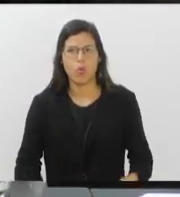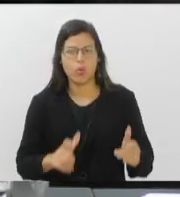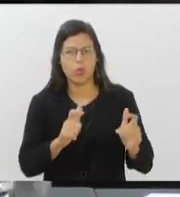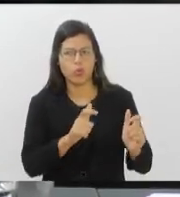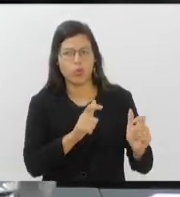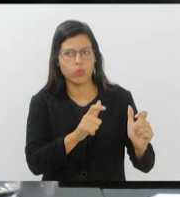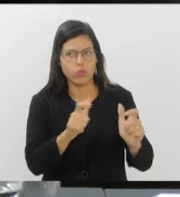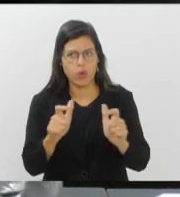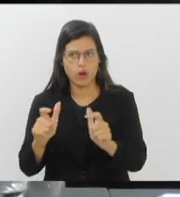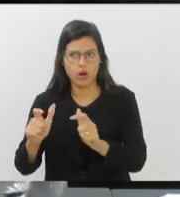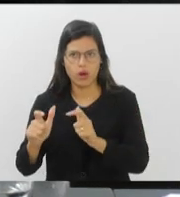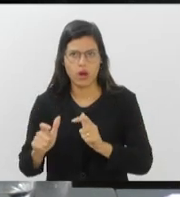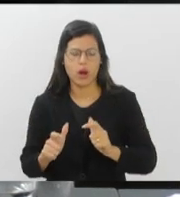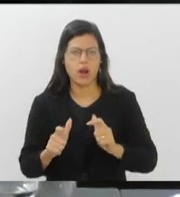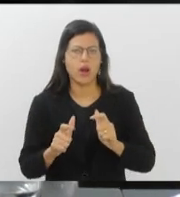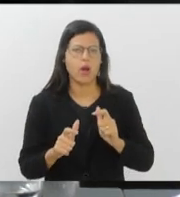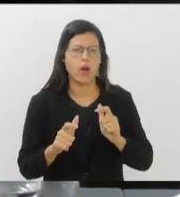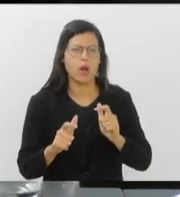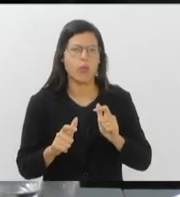credenciadas. Perfeito. Do DETRAN.